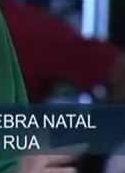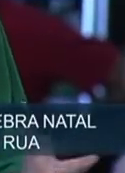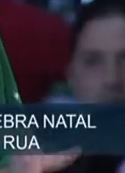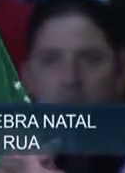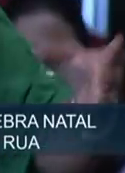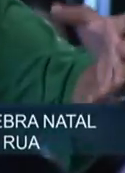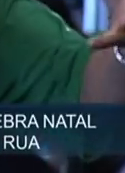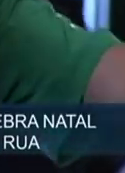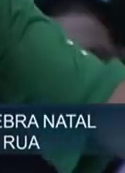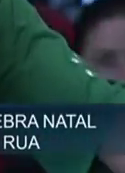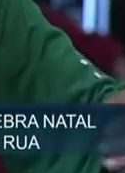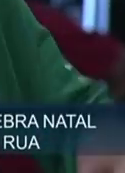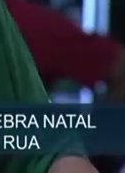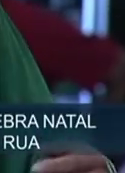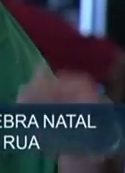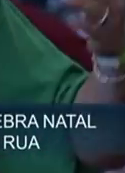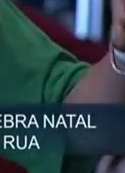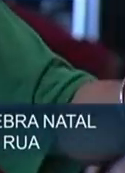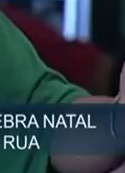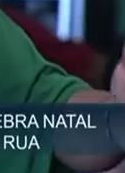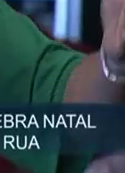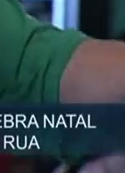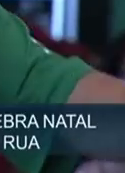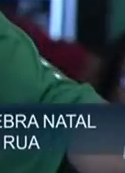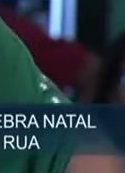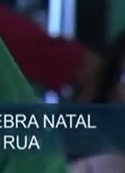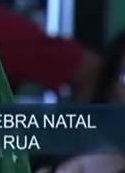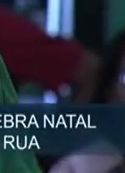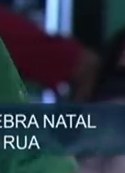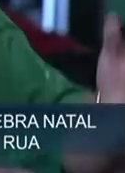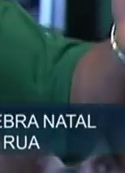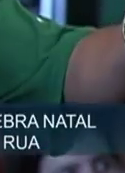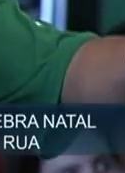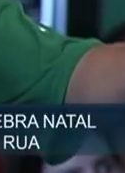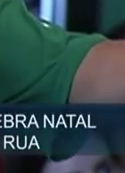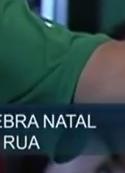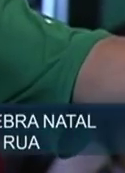grande, não um problema, mas um desafio para a senhora,